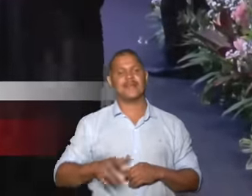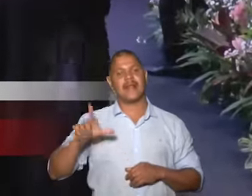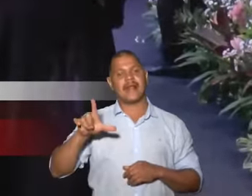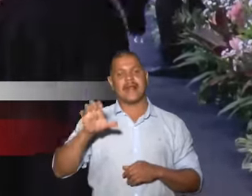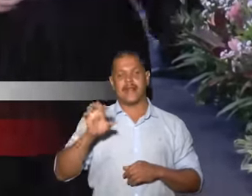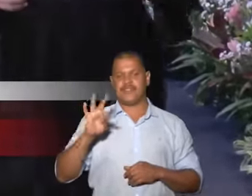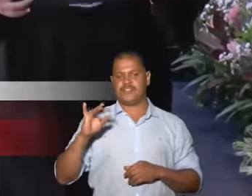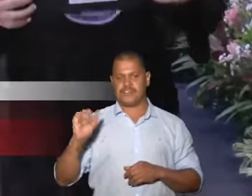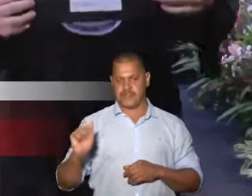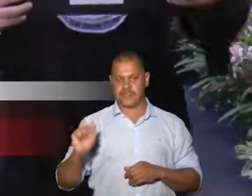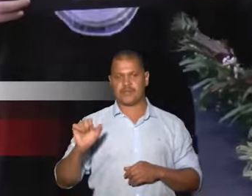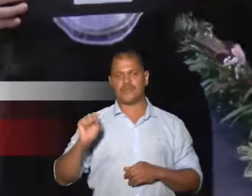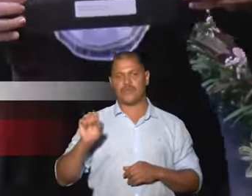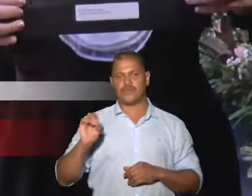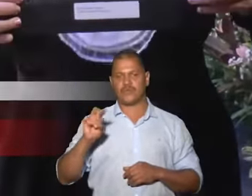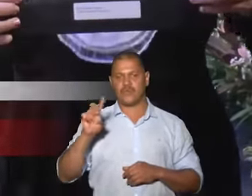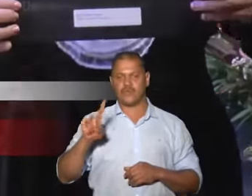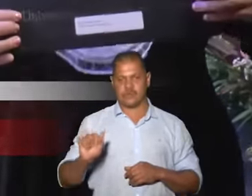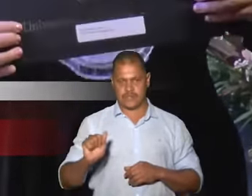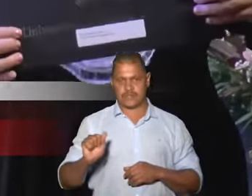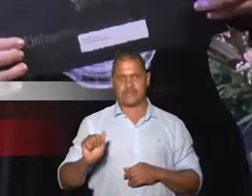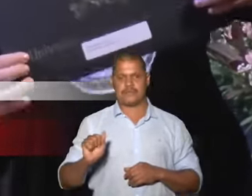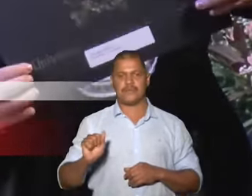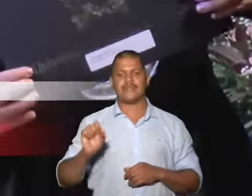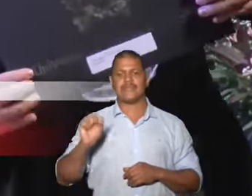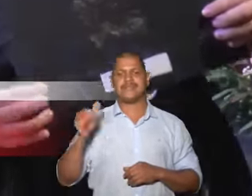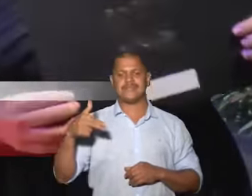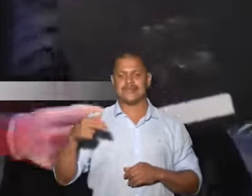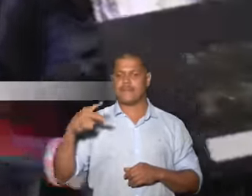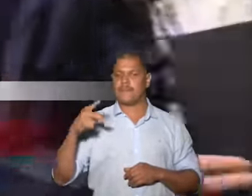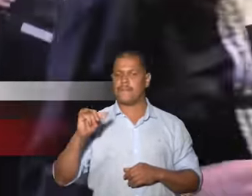Letícia Souza Sampaio,